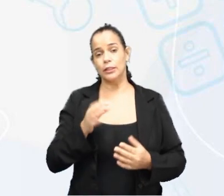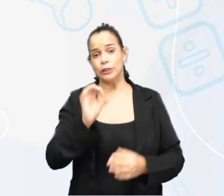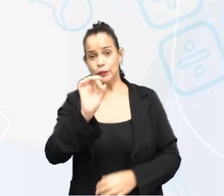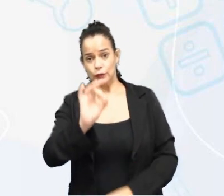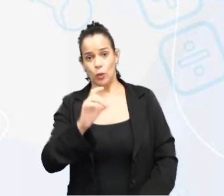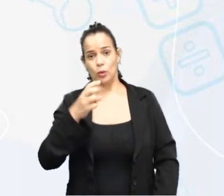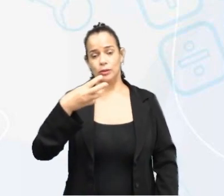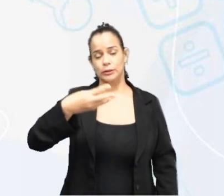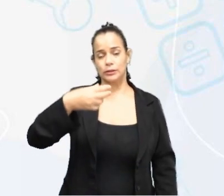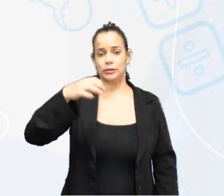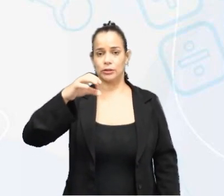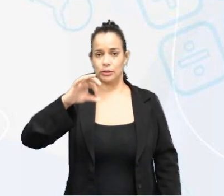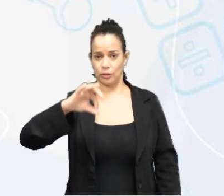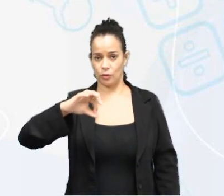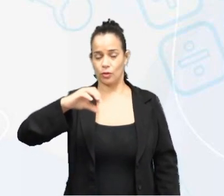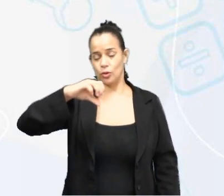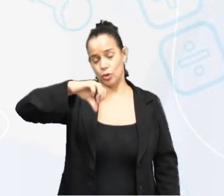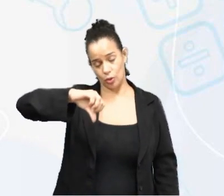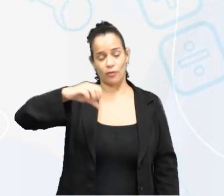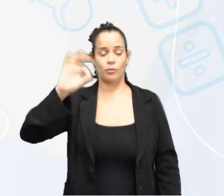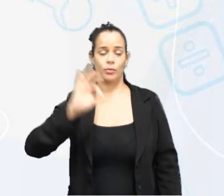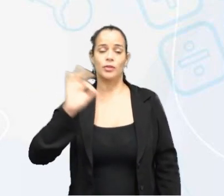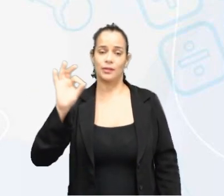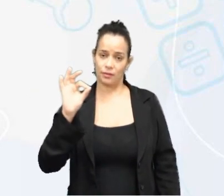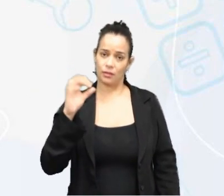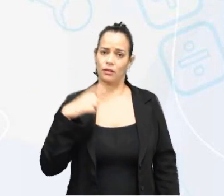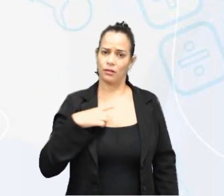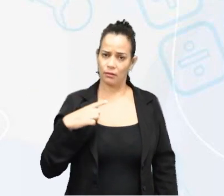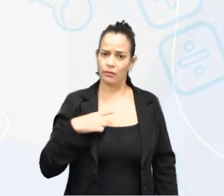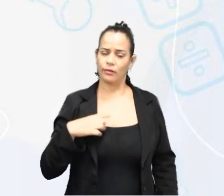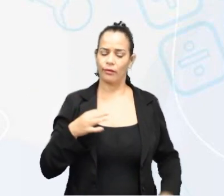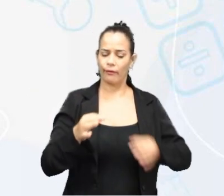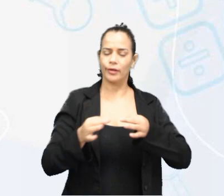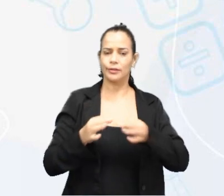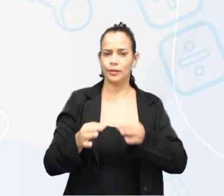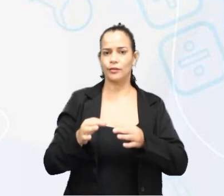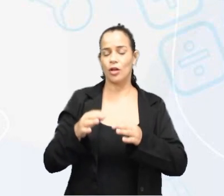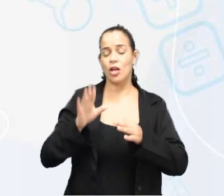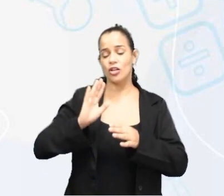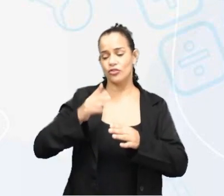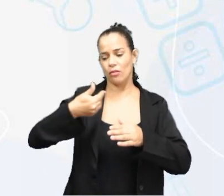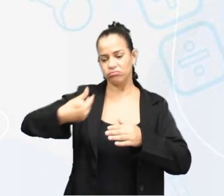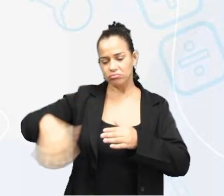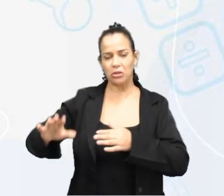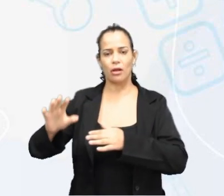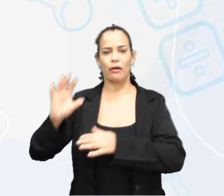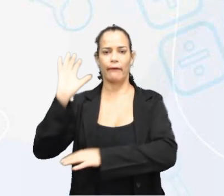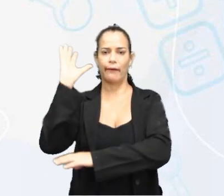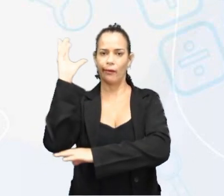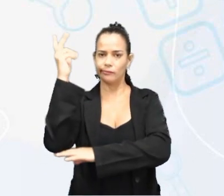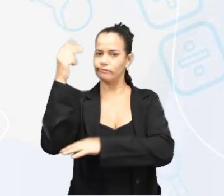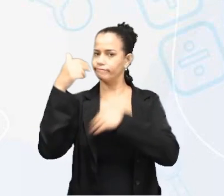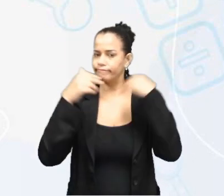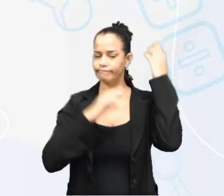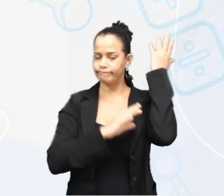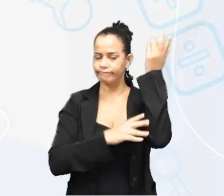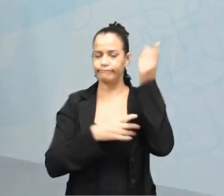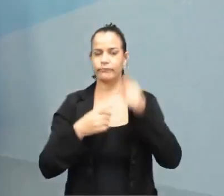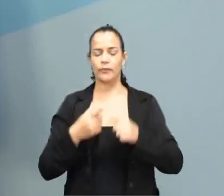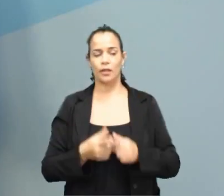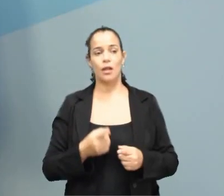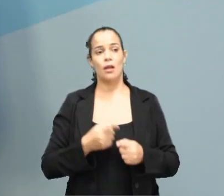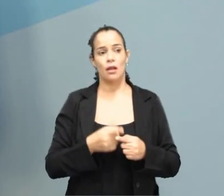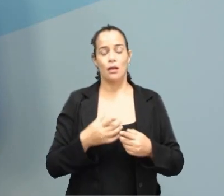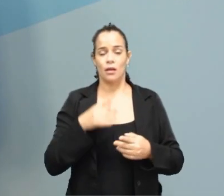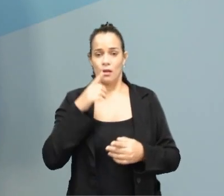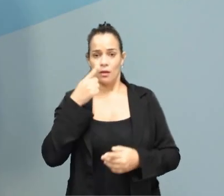esgoto recebe algum tratamento. O restante vai direto para a natureza. Observem que eu coloquei reticências porque, na verdade, a